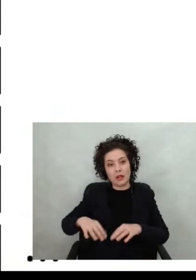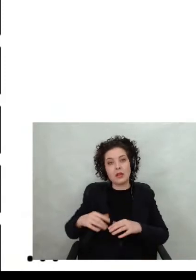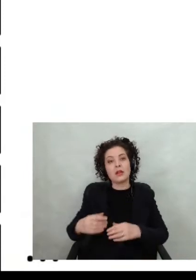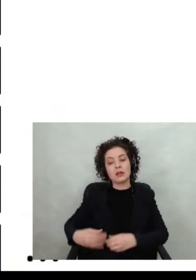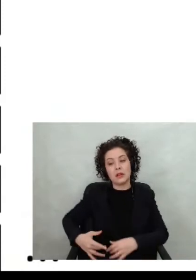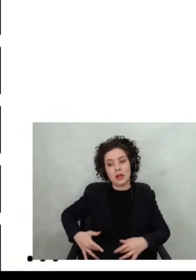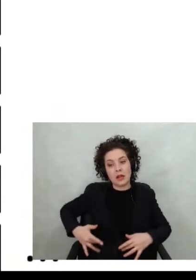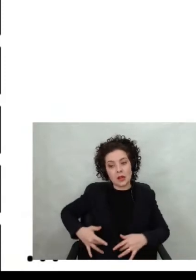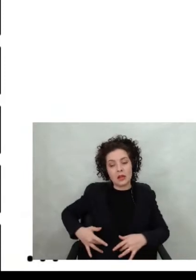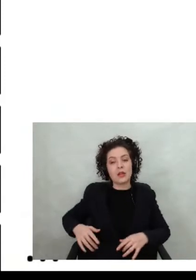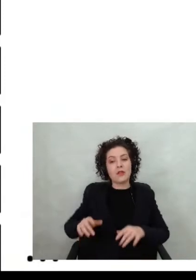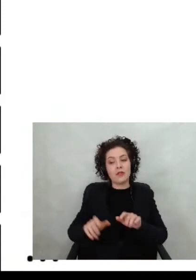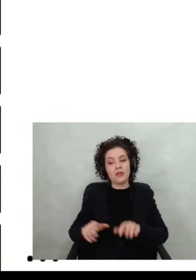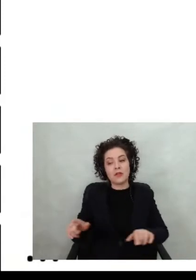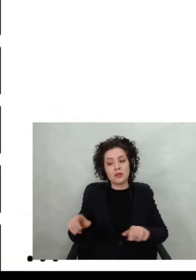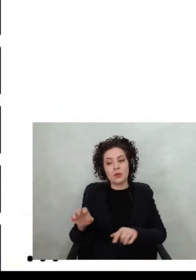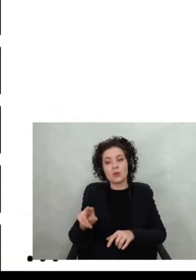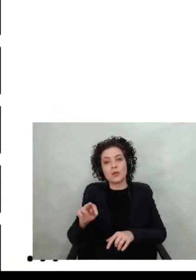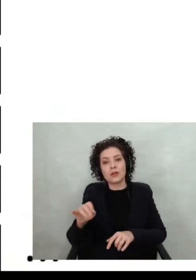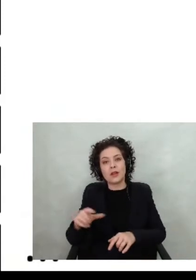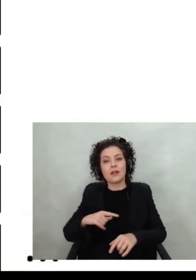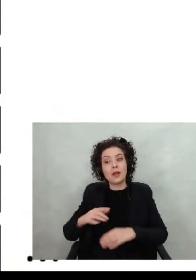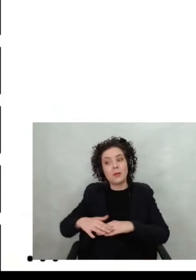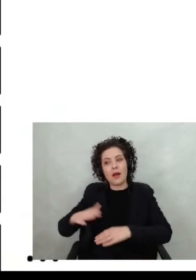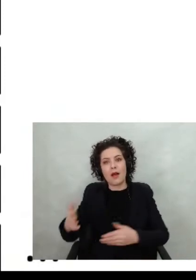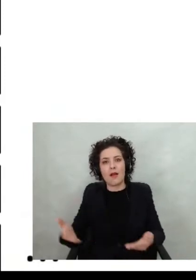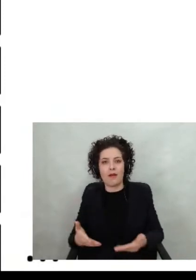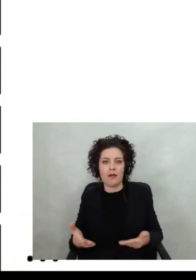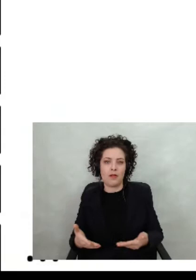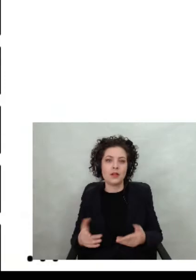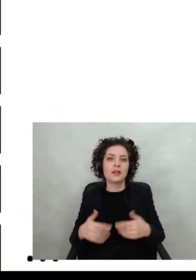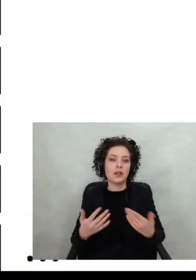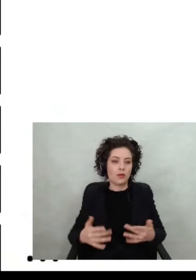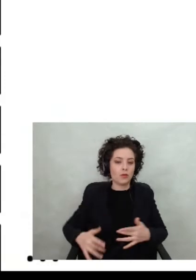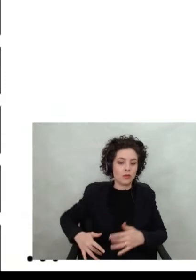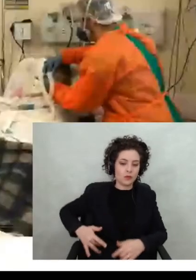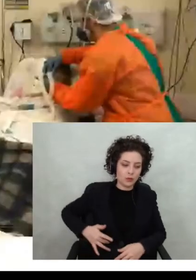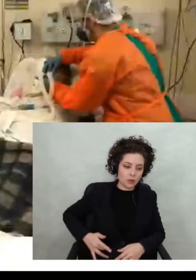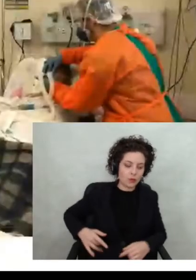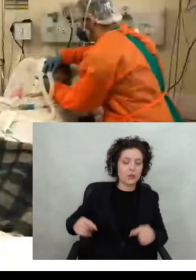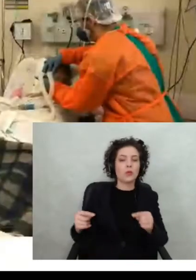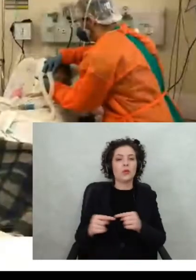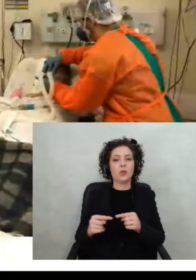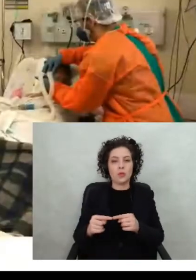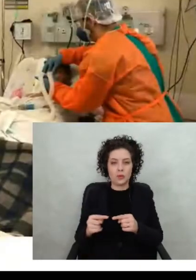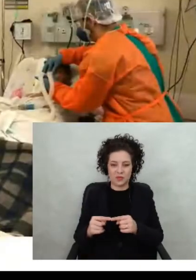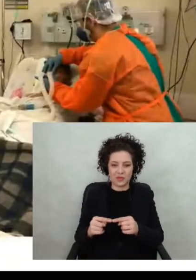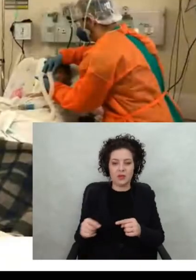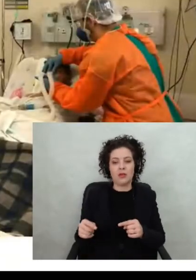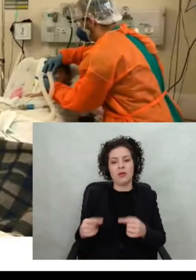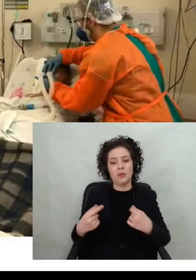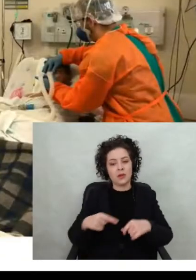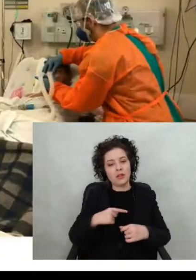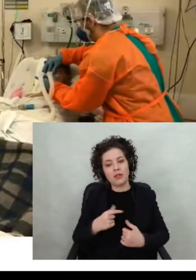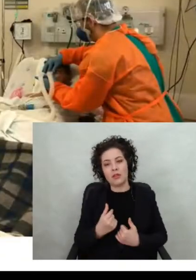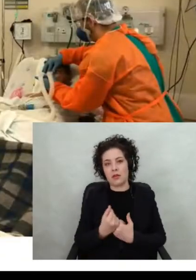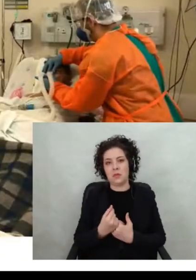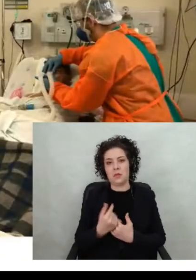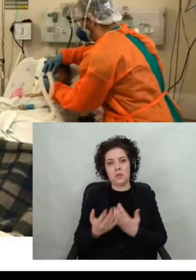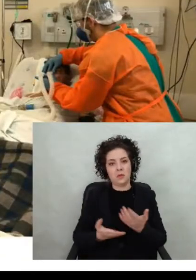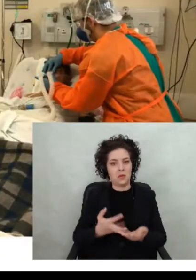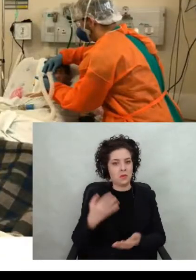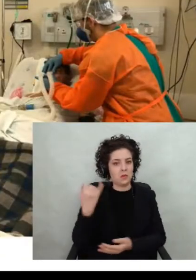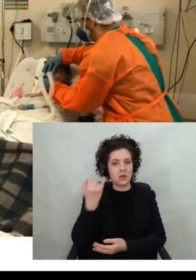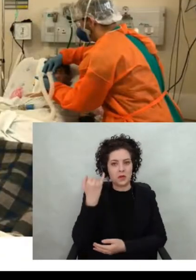população de UTI. Portanto, terapia substitutiva renal faz parte desse arsenal terapêutico de forma importante. Então, se a gente